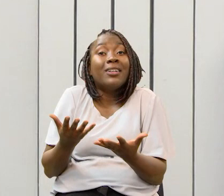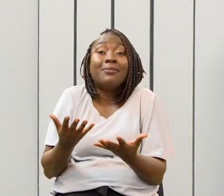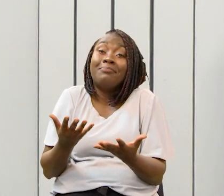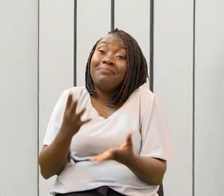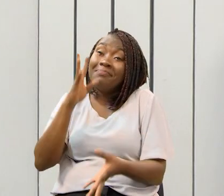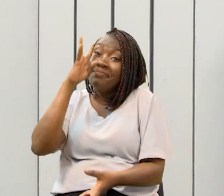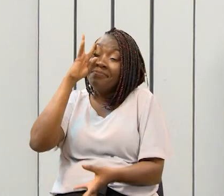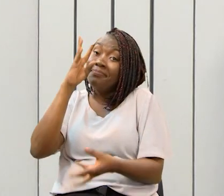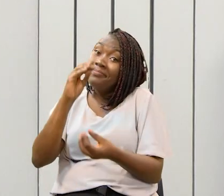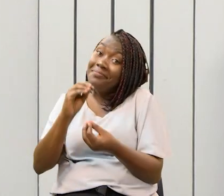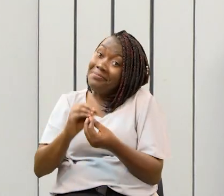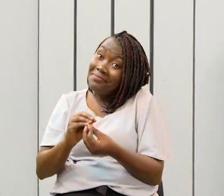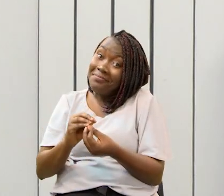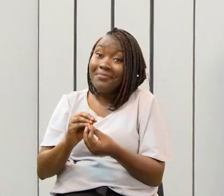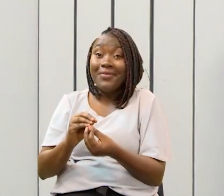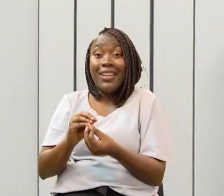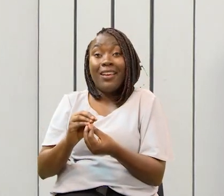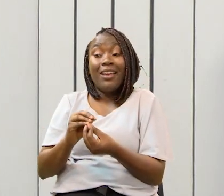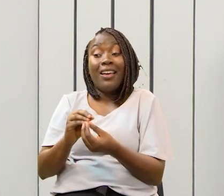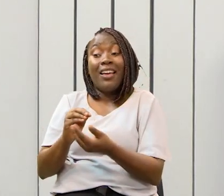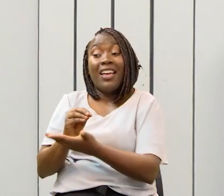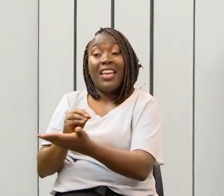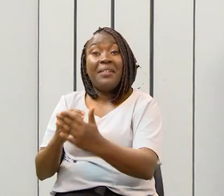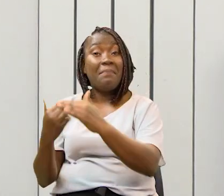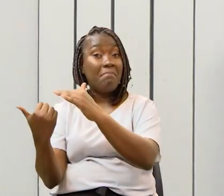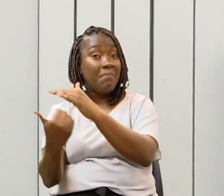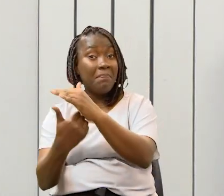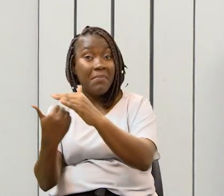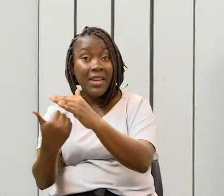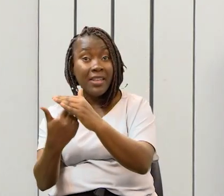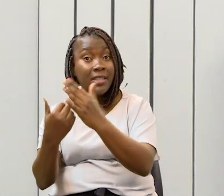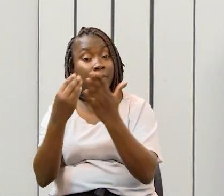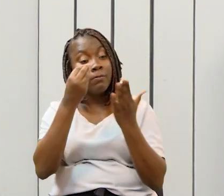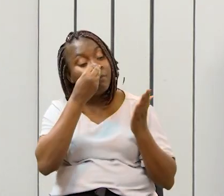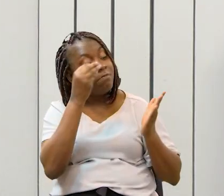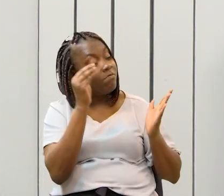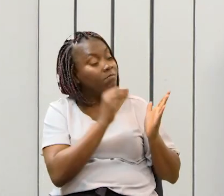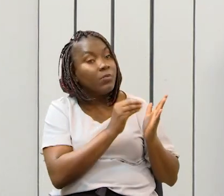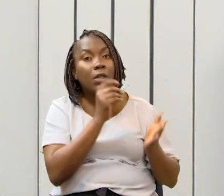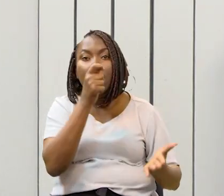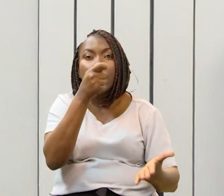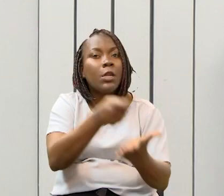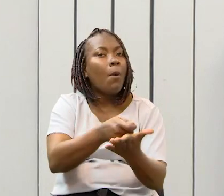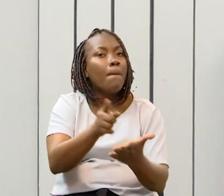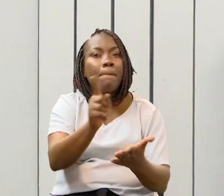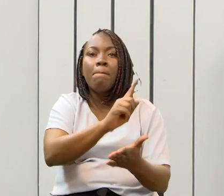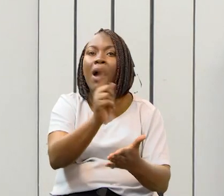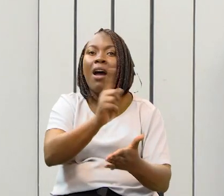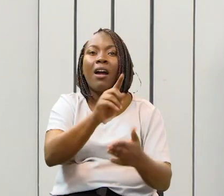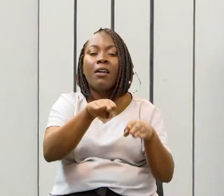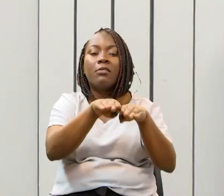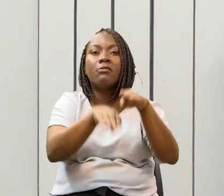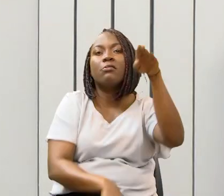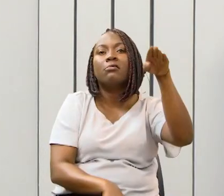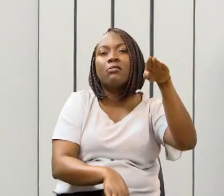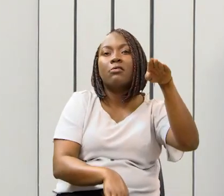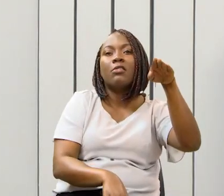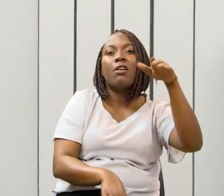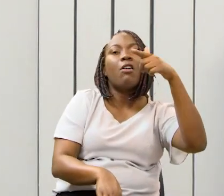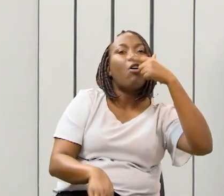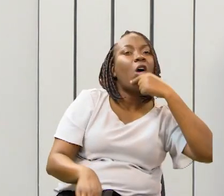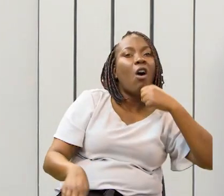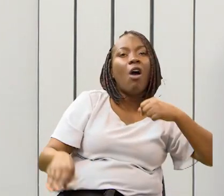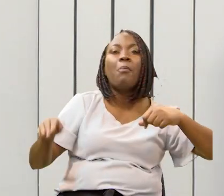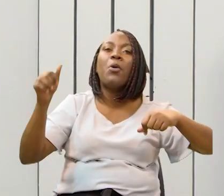A multa ela vai ser aplicada às empresas que não pagarem o mesmo salário para homens